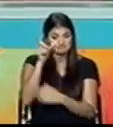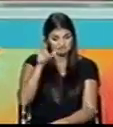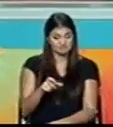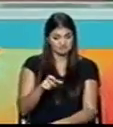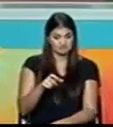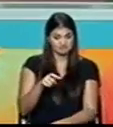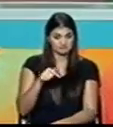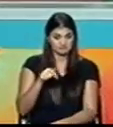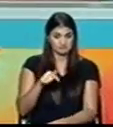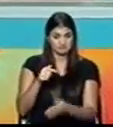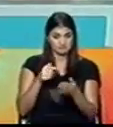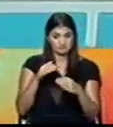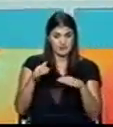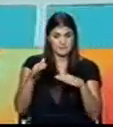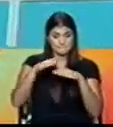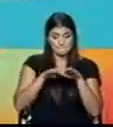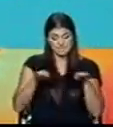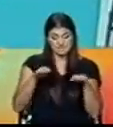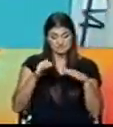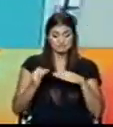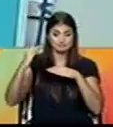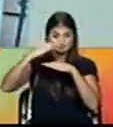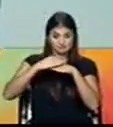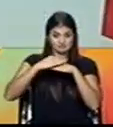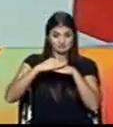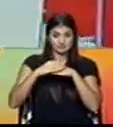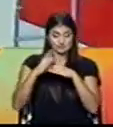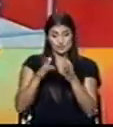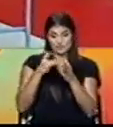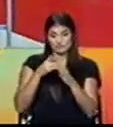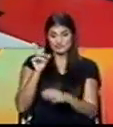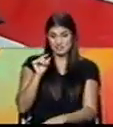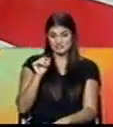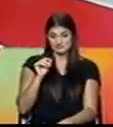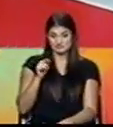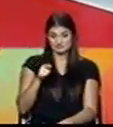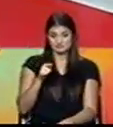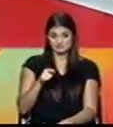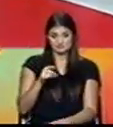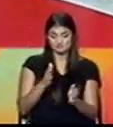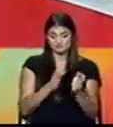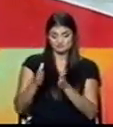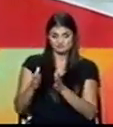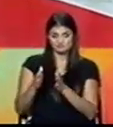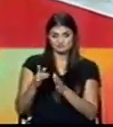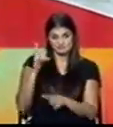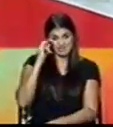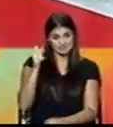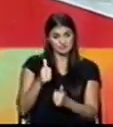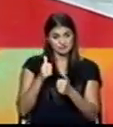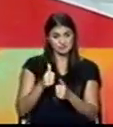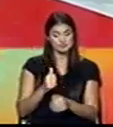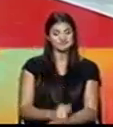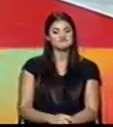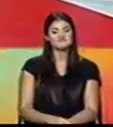no nosso escaparate. Ah, pronto. No nosso escaparate, o bolo, com o respectivo livro ao lado. Para casa é uma ideia. Olha, marketing